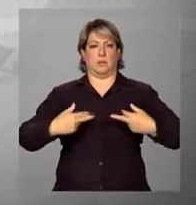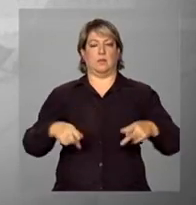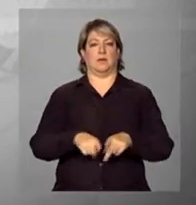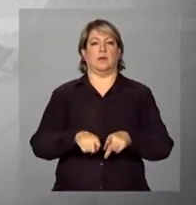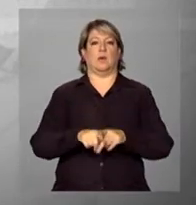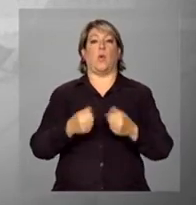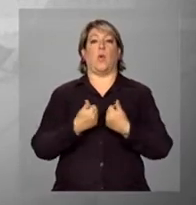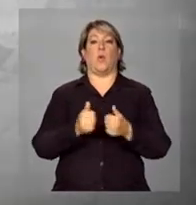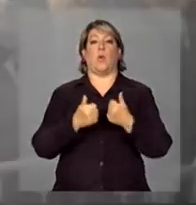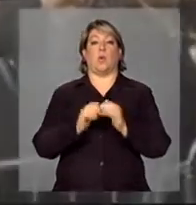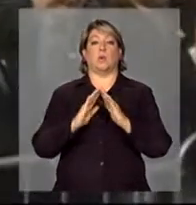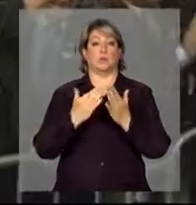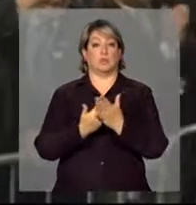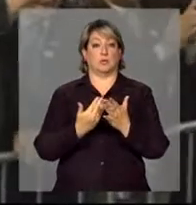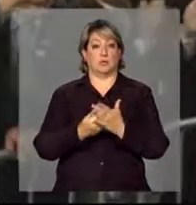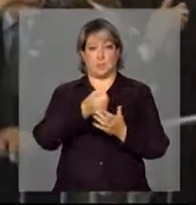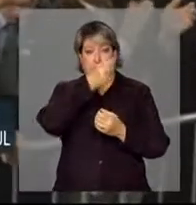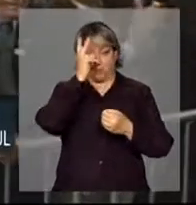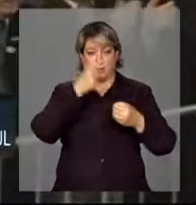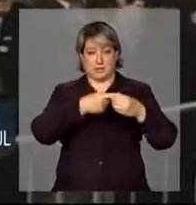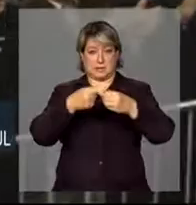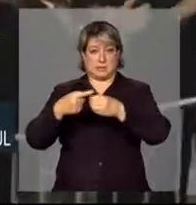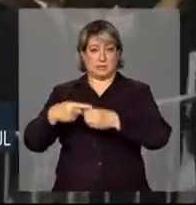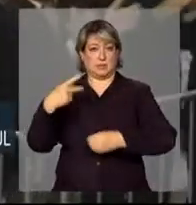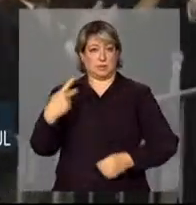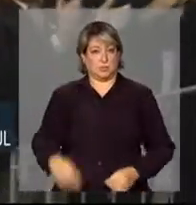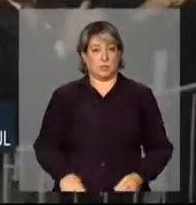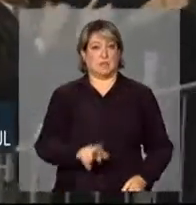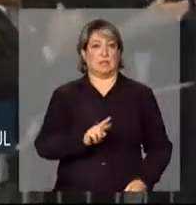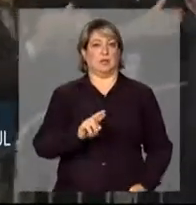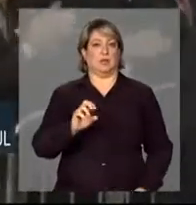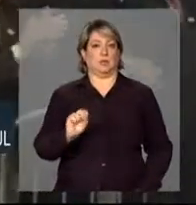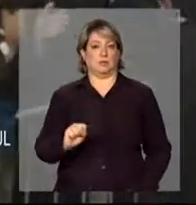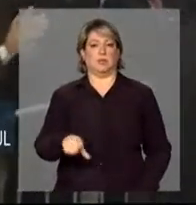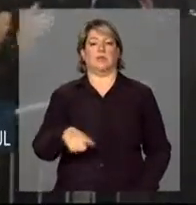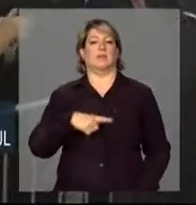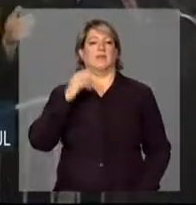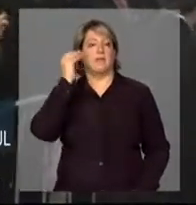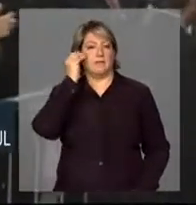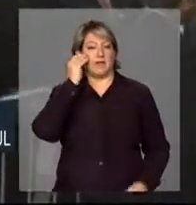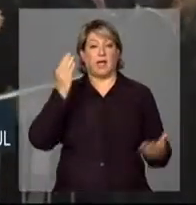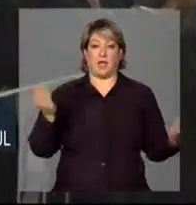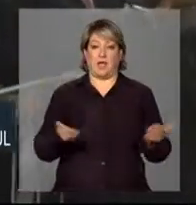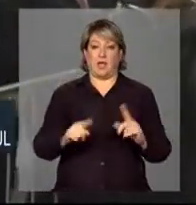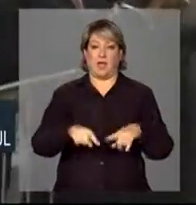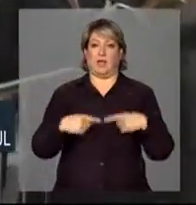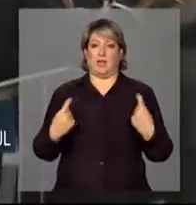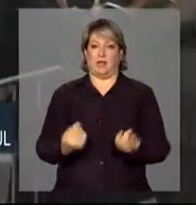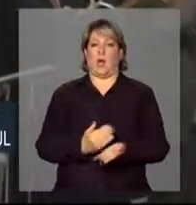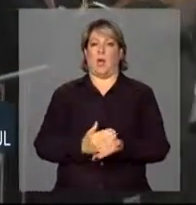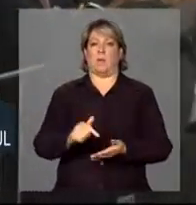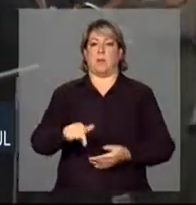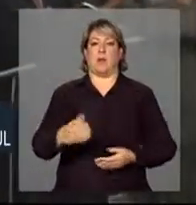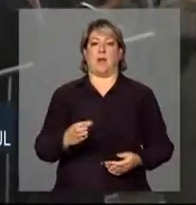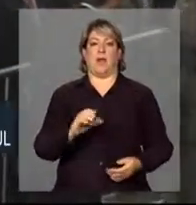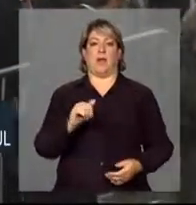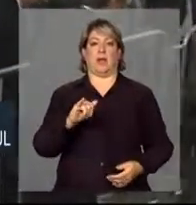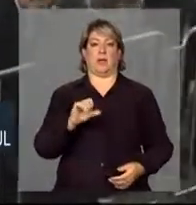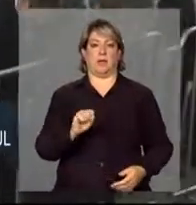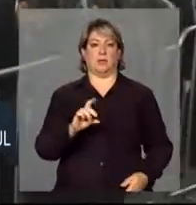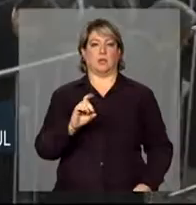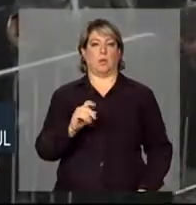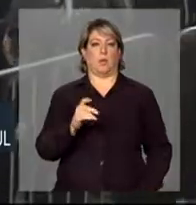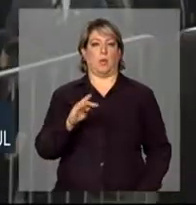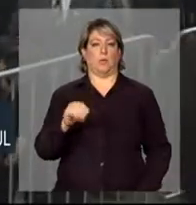escolares a municípios do Rio Grande do Sul. Acompanhe a solenidade que começa neste momento no Cais do Porto, na